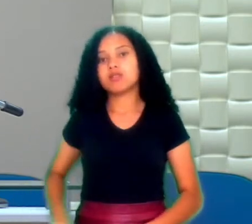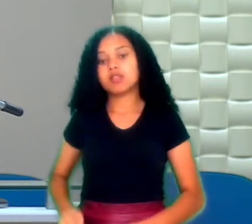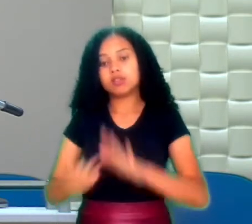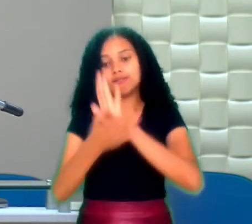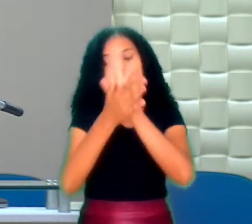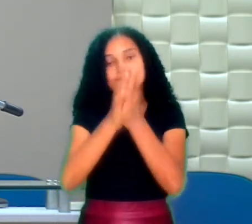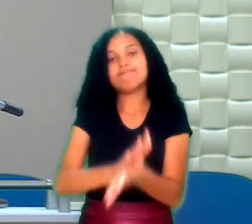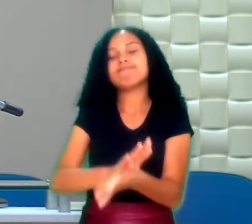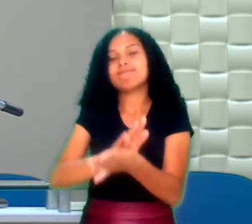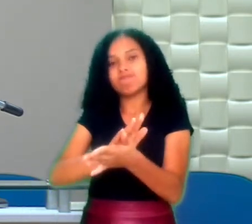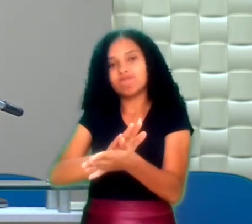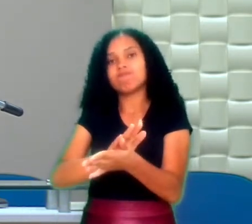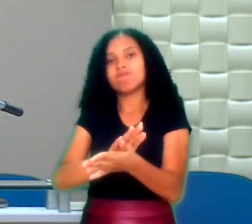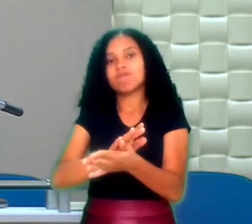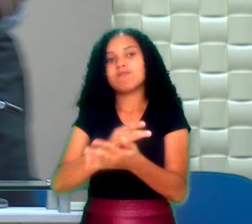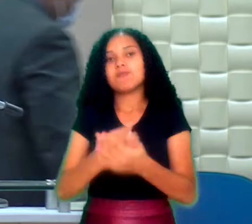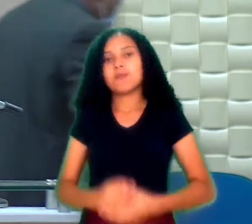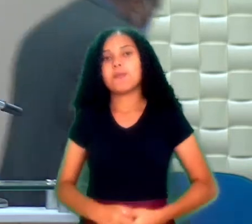Obrigado.